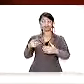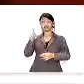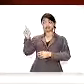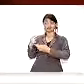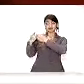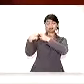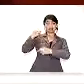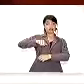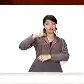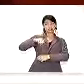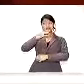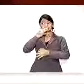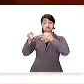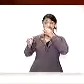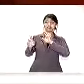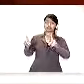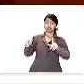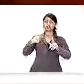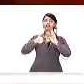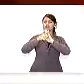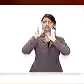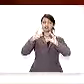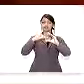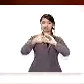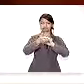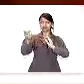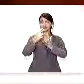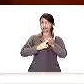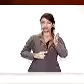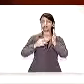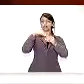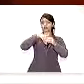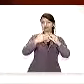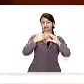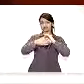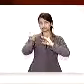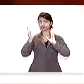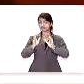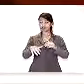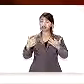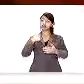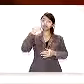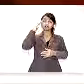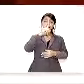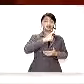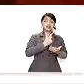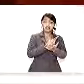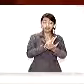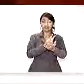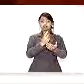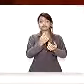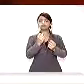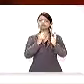dividida nos termos do relatório e voto previamente disponibilizados entendo que as falhas AP podem ser afastadas